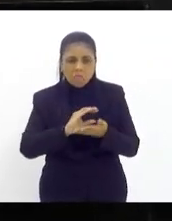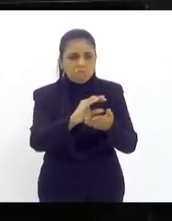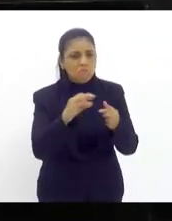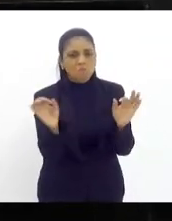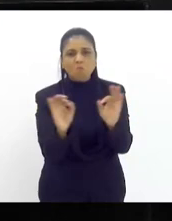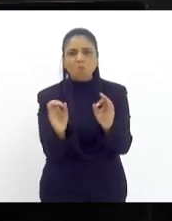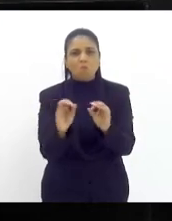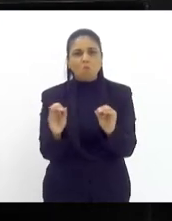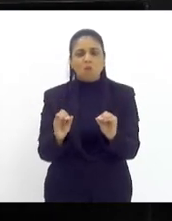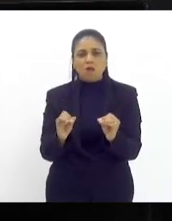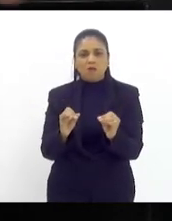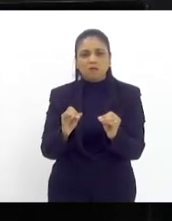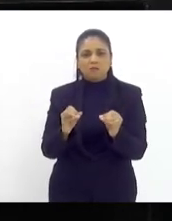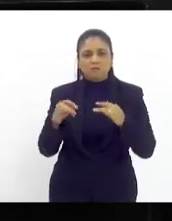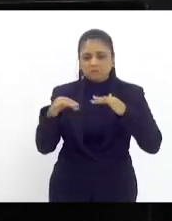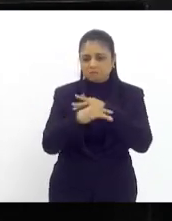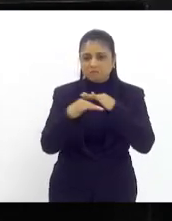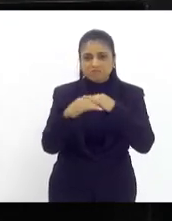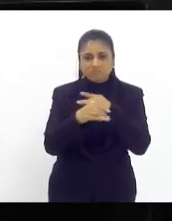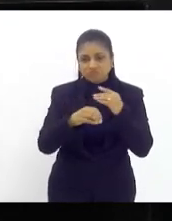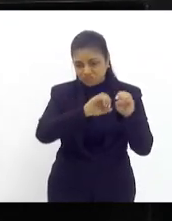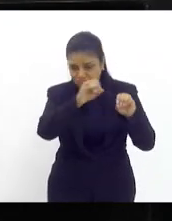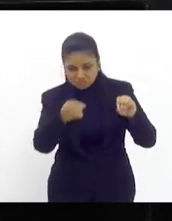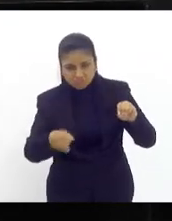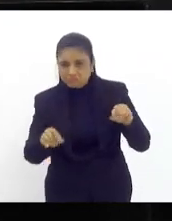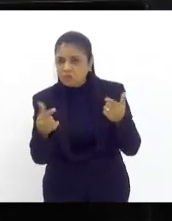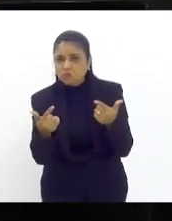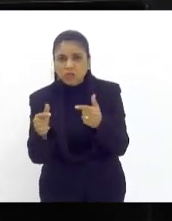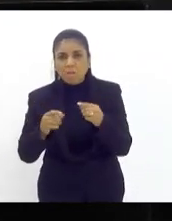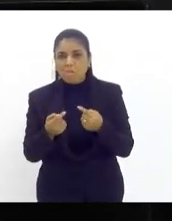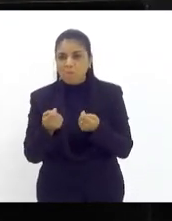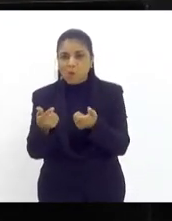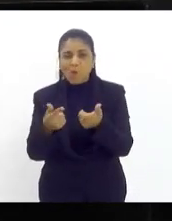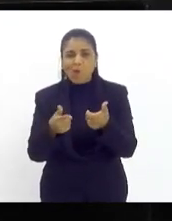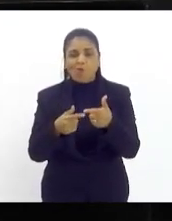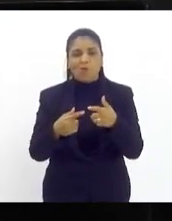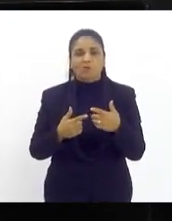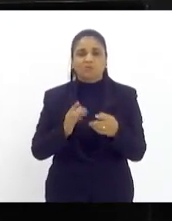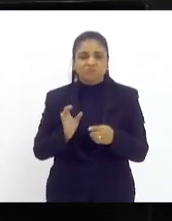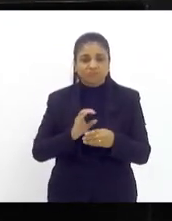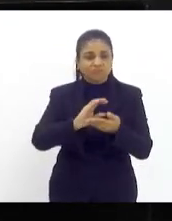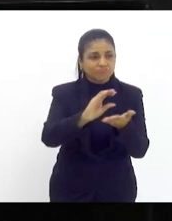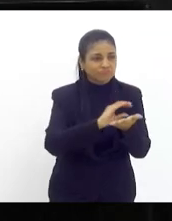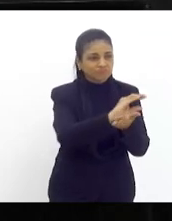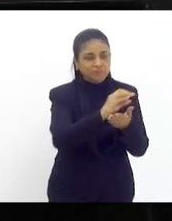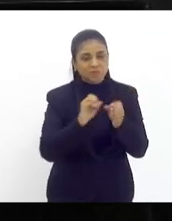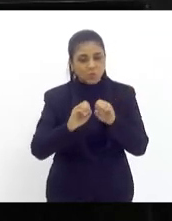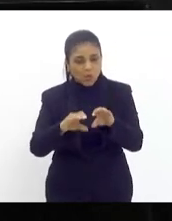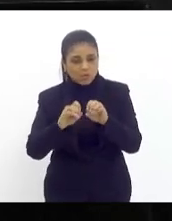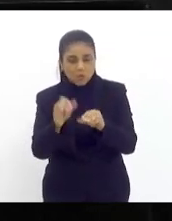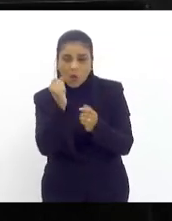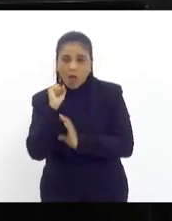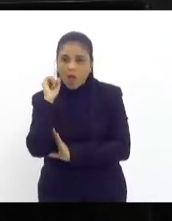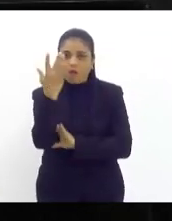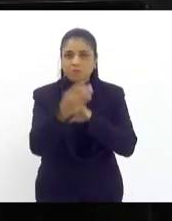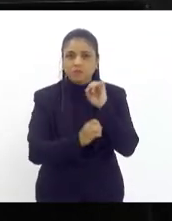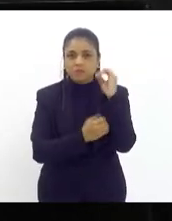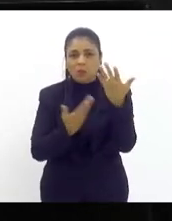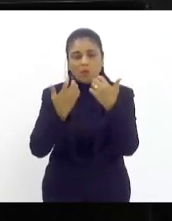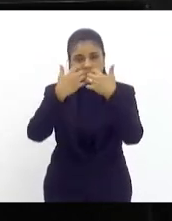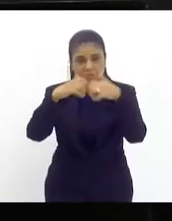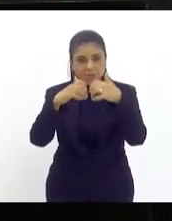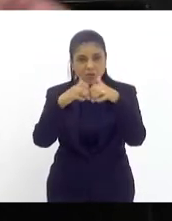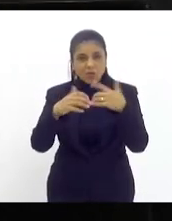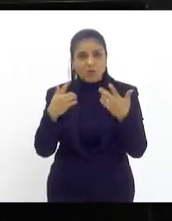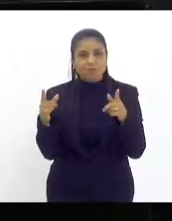não cobrem a cidade toda com tratamento de esgoto não investe em biodigestor não investe educação ambiental o que Petrópolis passou e passa até hoje